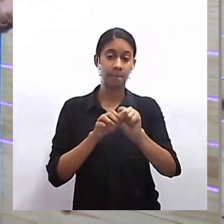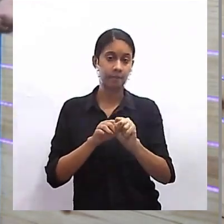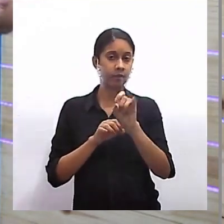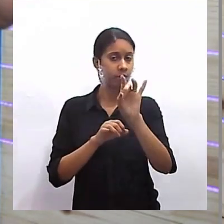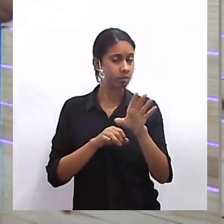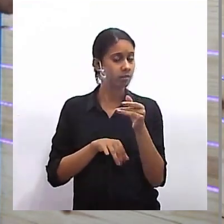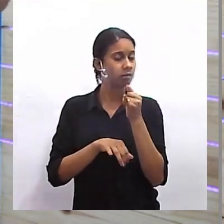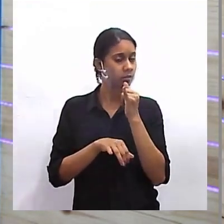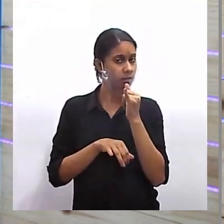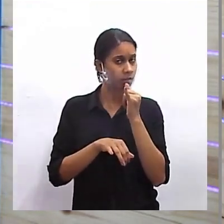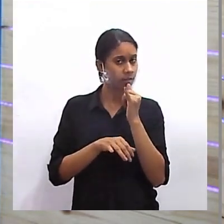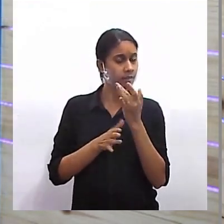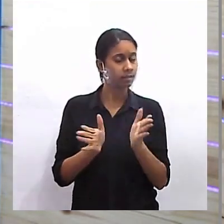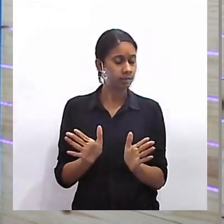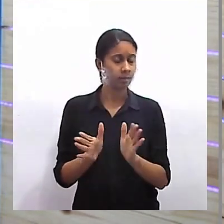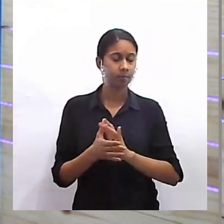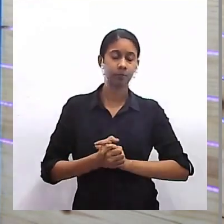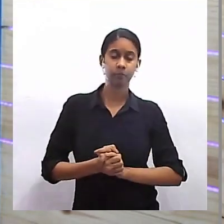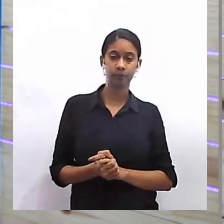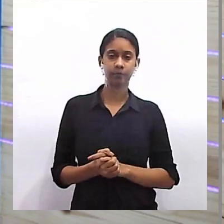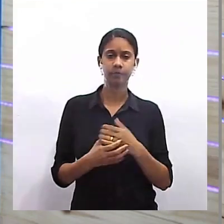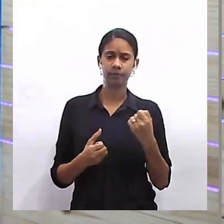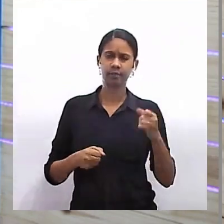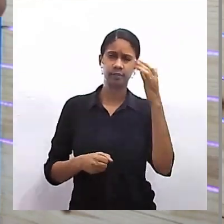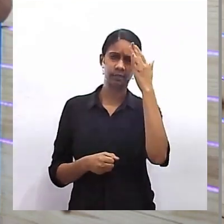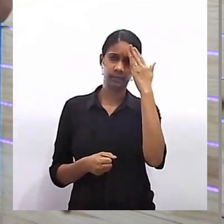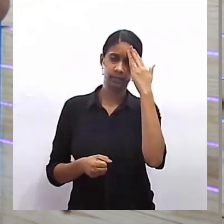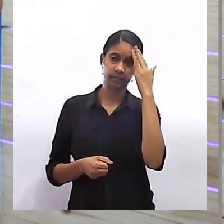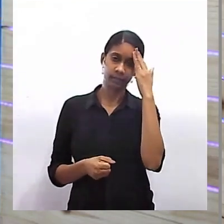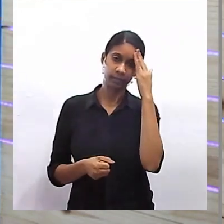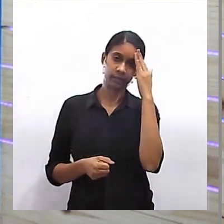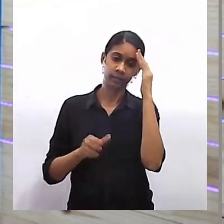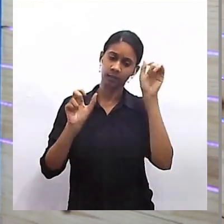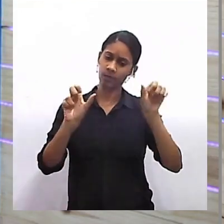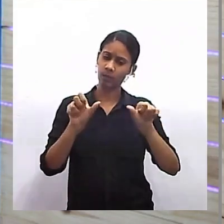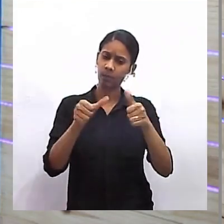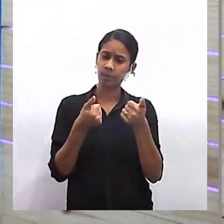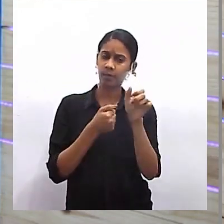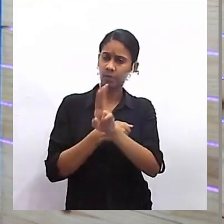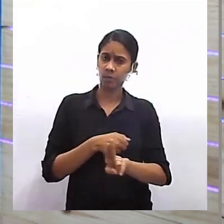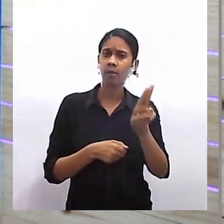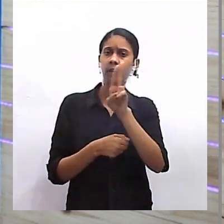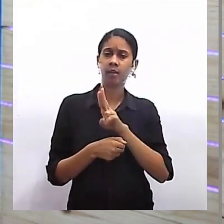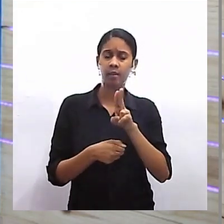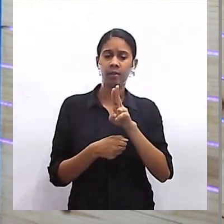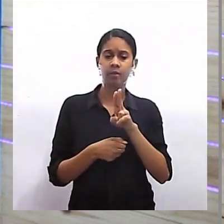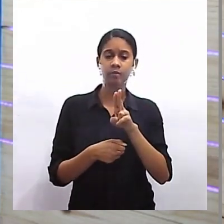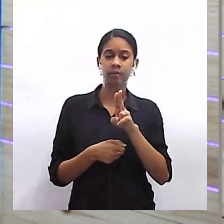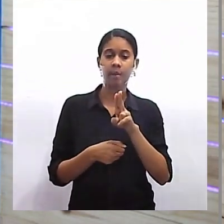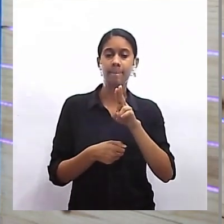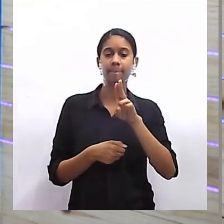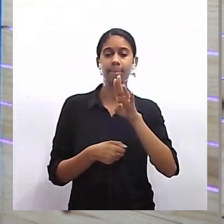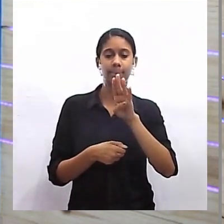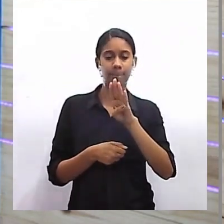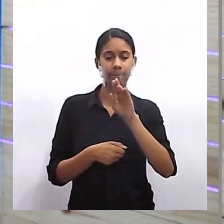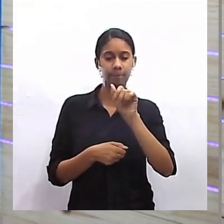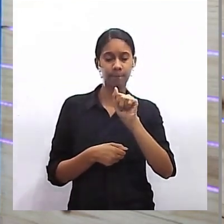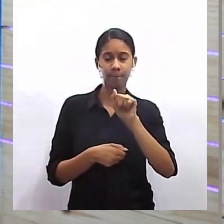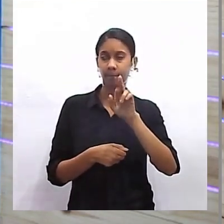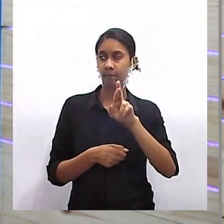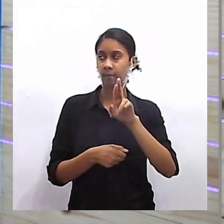exemplo. Preciso entender se a minha melhor maneira é eu usar o barcode para poder, ou RF,